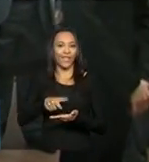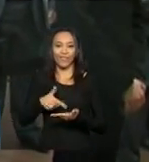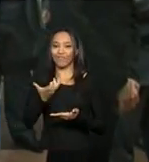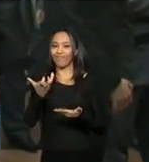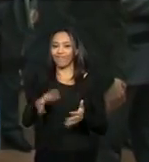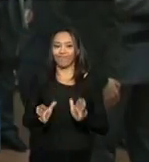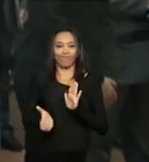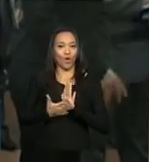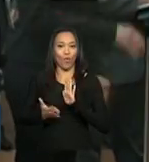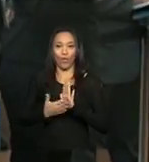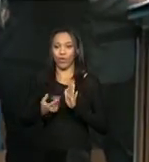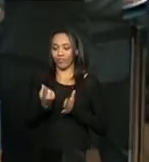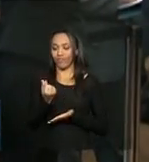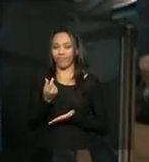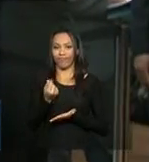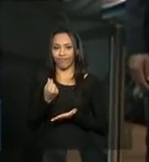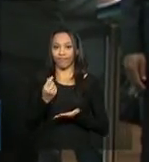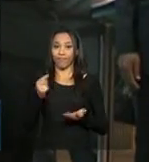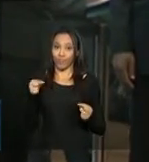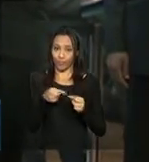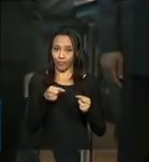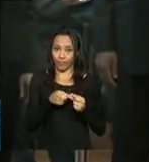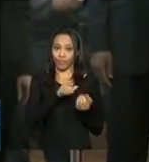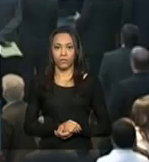a proposta financeira para o referido lote.